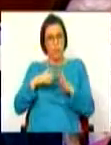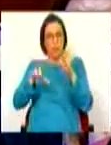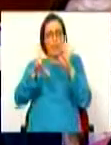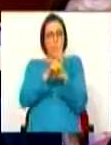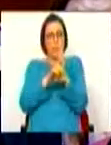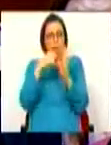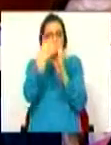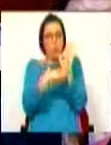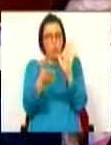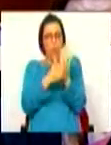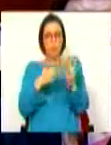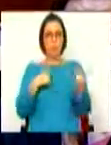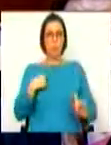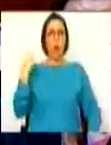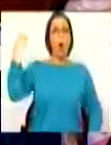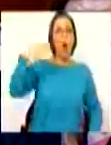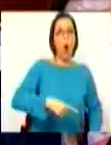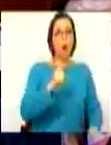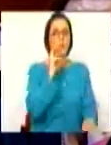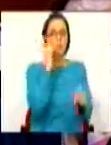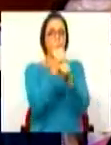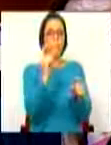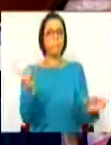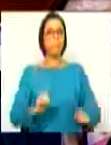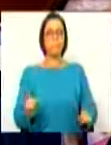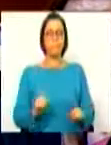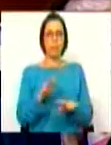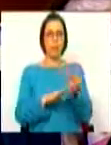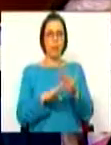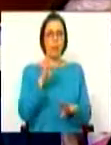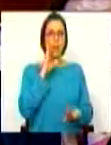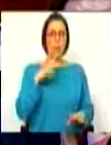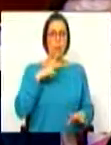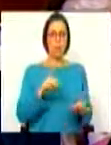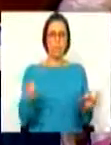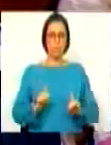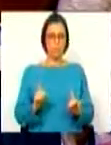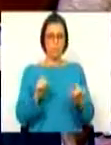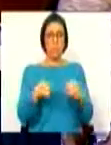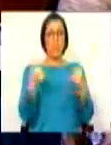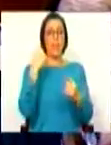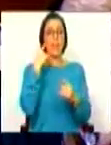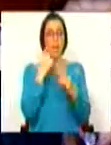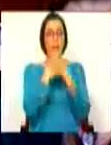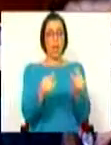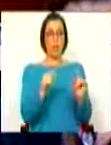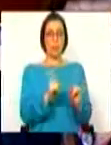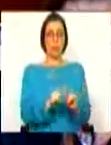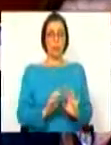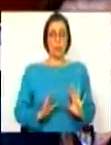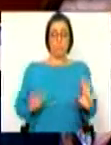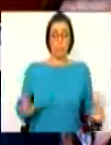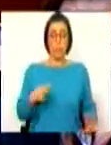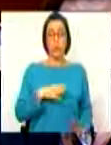nem constitucionalmente podemos ordenar uma auditoria à ação do Banco de Portugal após o momento da resolução. E,